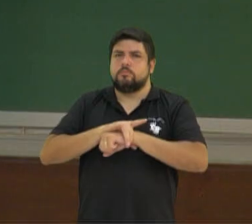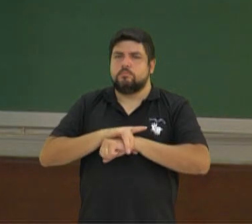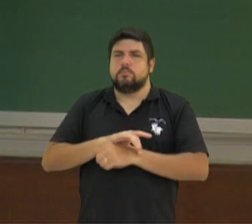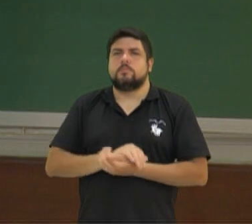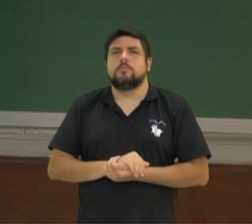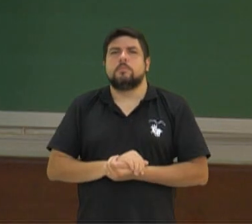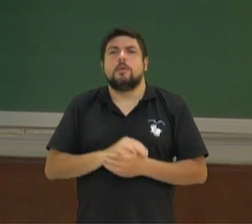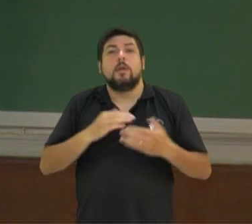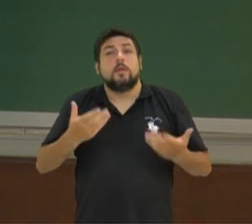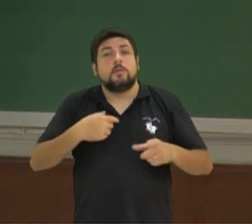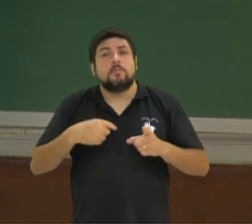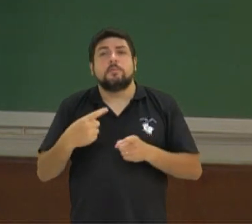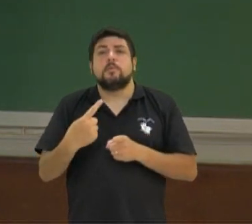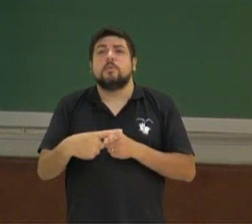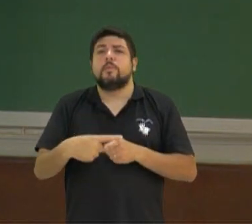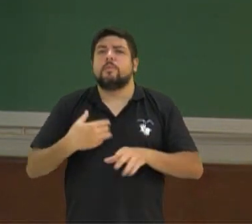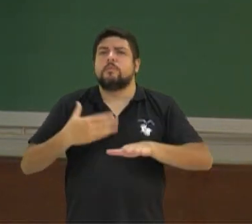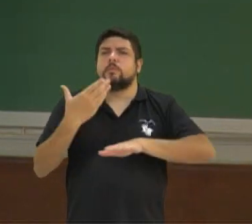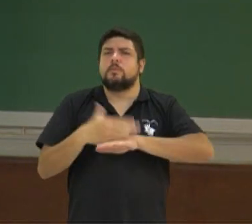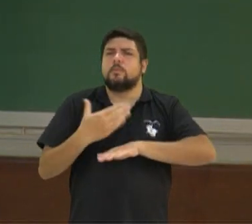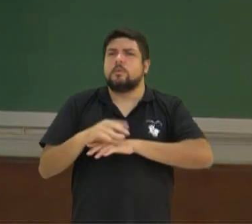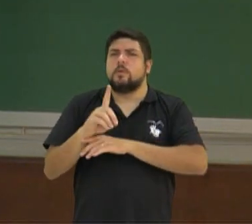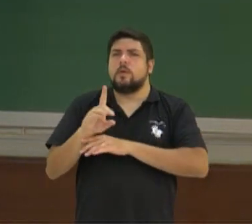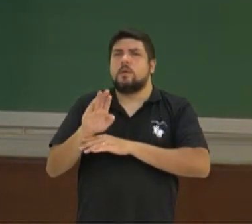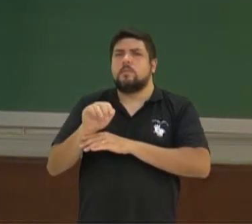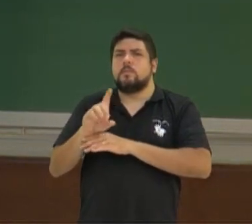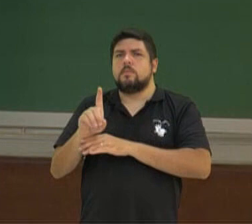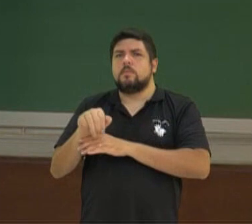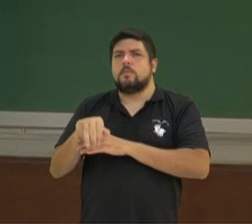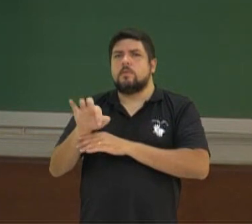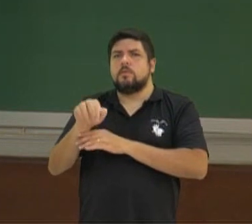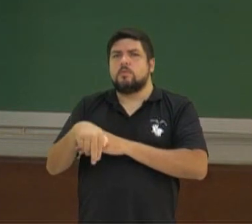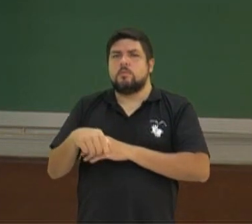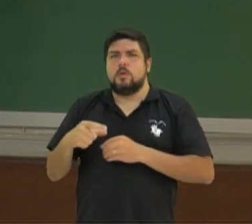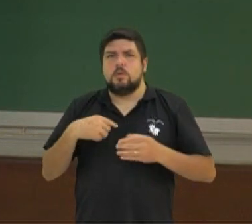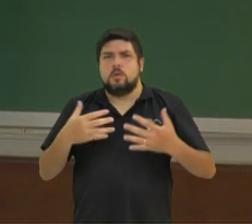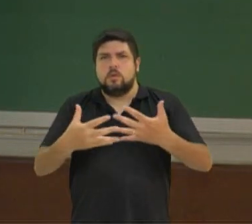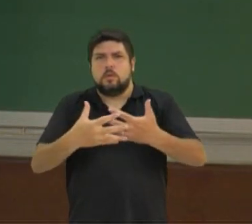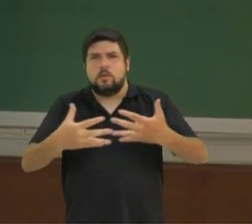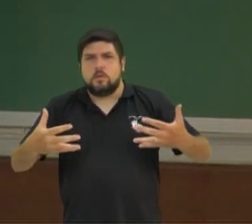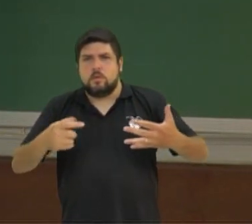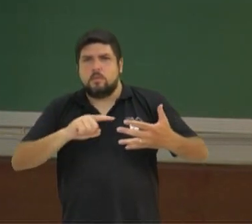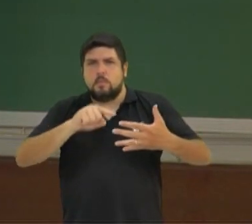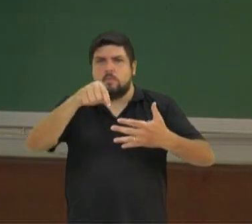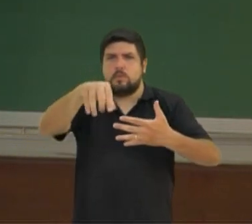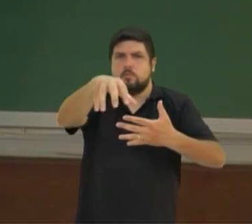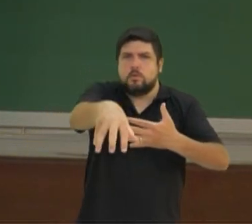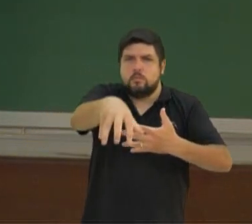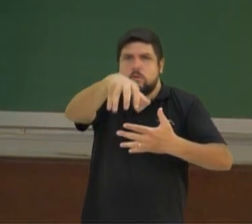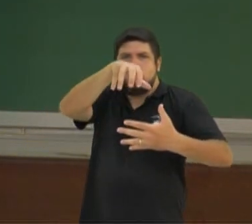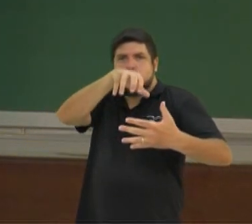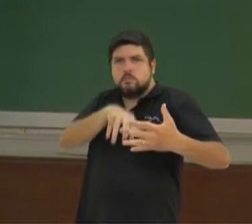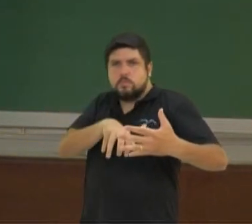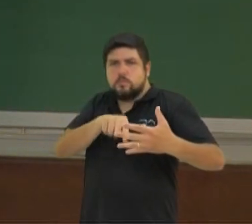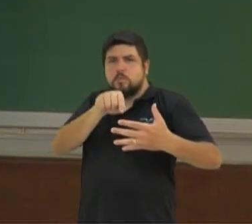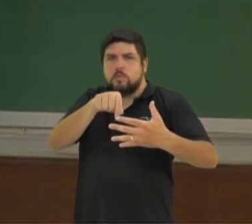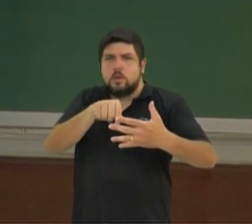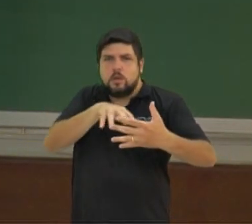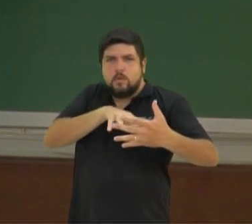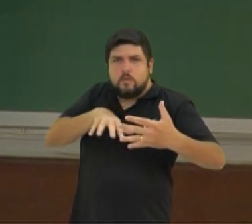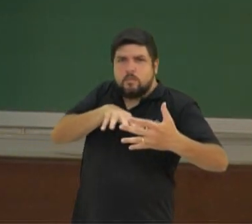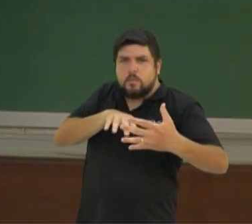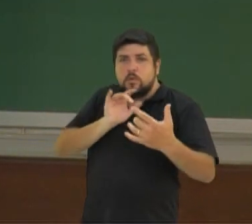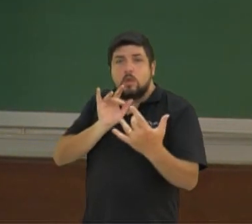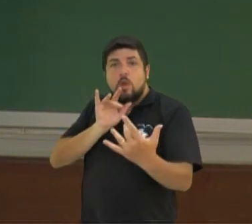porquê de se praticar o badminton, né? Então como existe uma rede que divide o espaço, né? Então cada equipe cuida do seu espaço, não existe